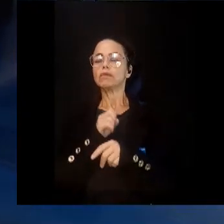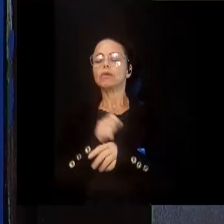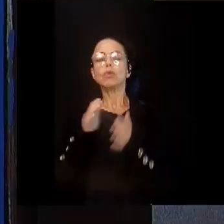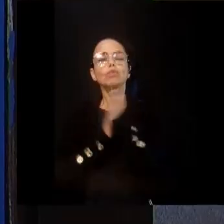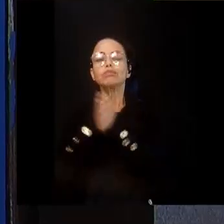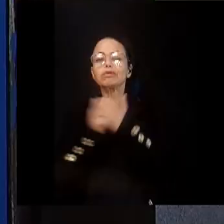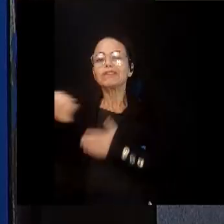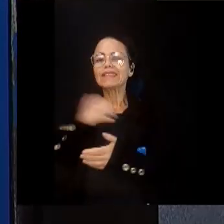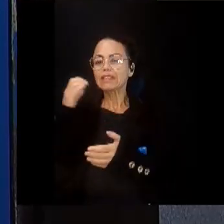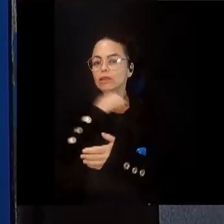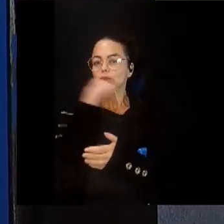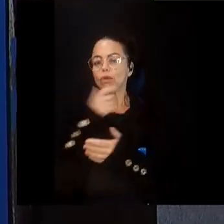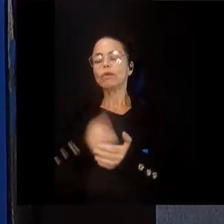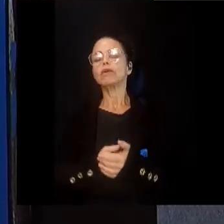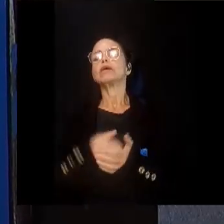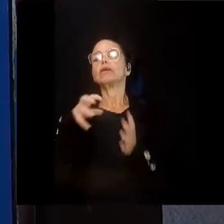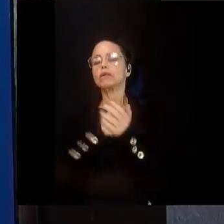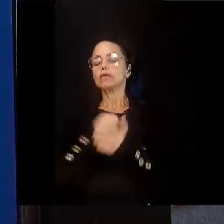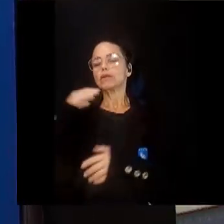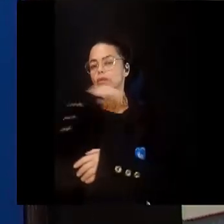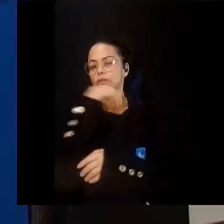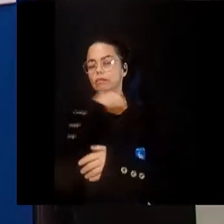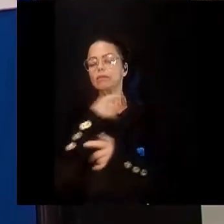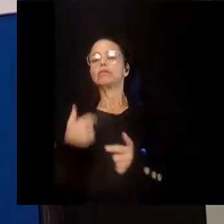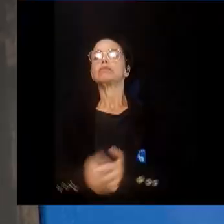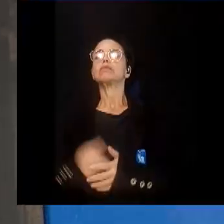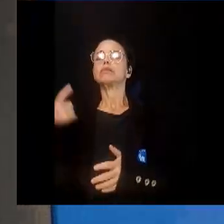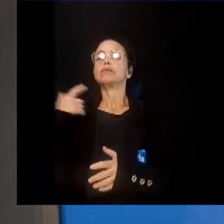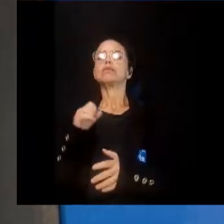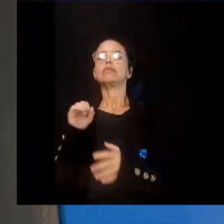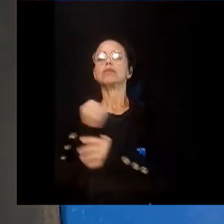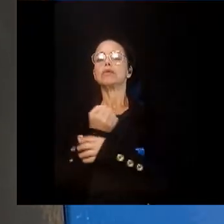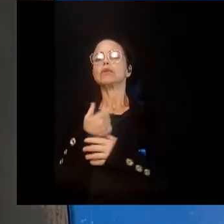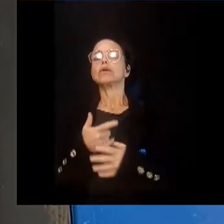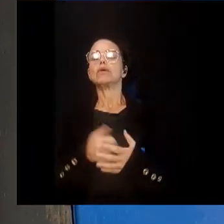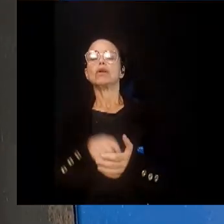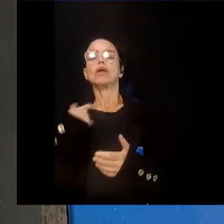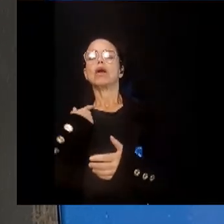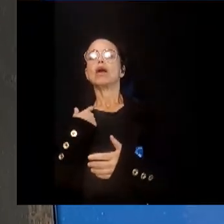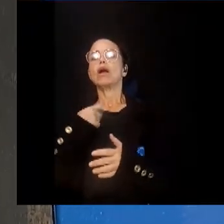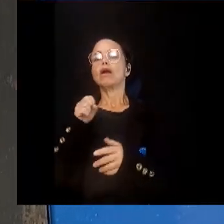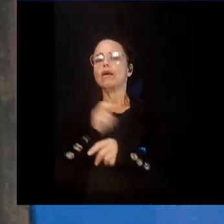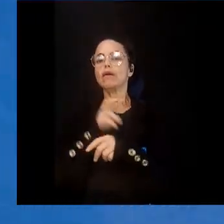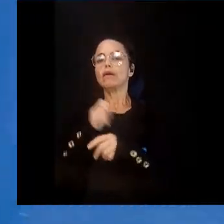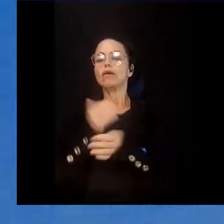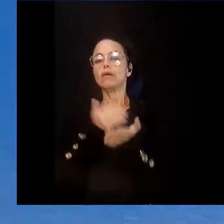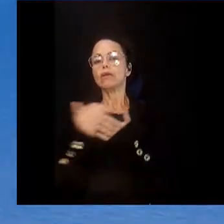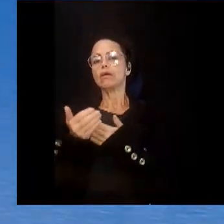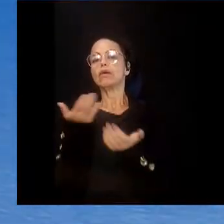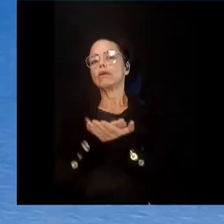rápido possível? Sim, o mais rápido possível para garantir a vaga e não perder a aula, né? Porque as aulas iniciaram hoje.